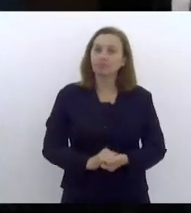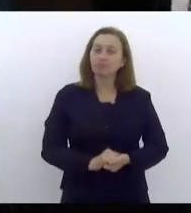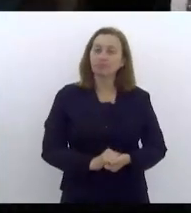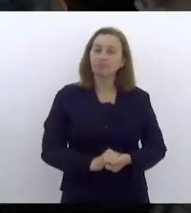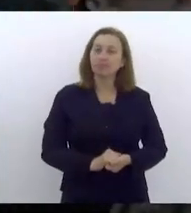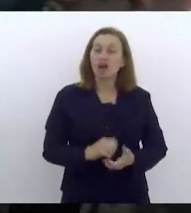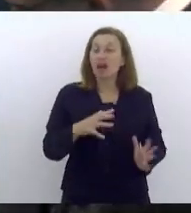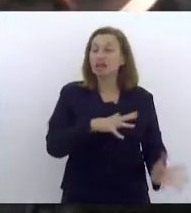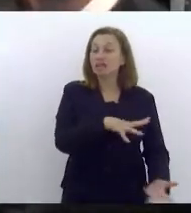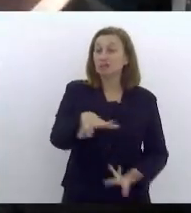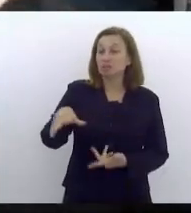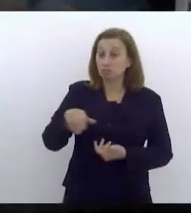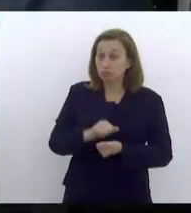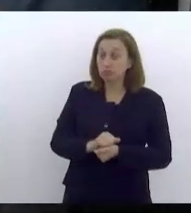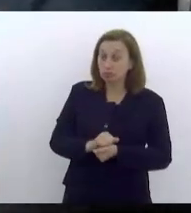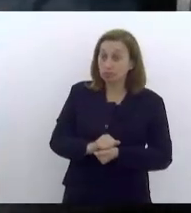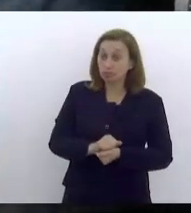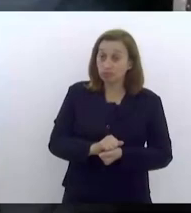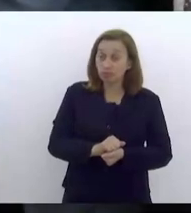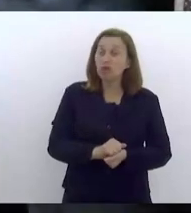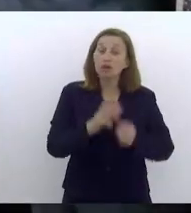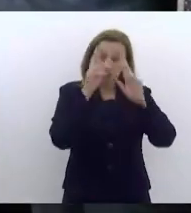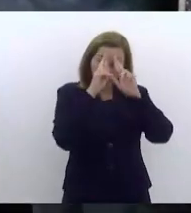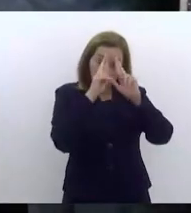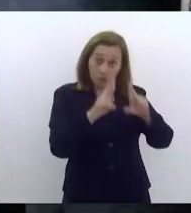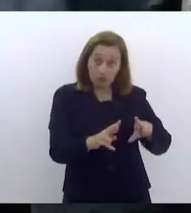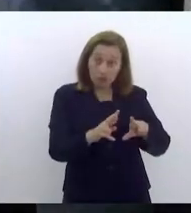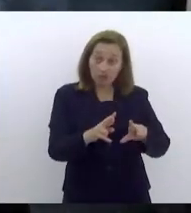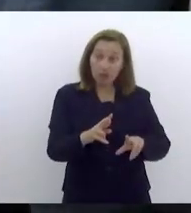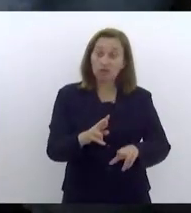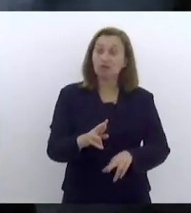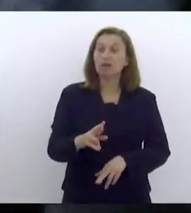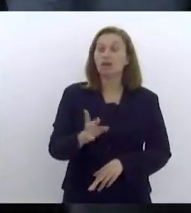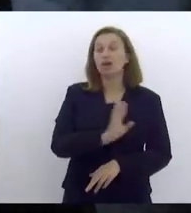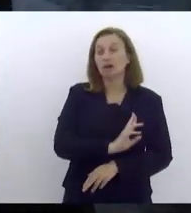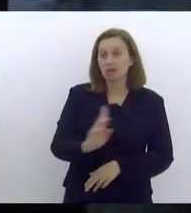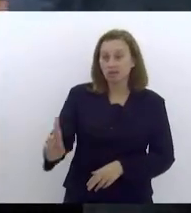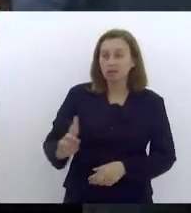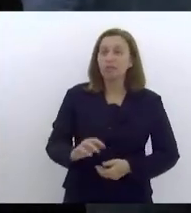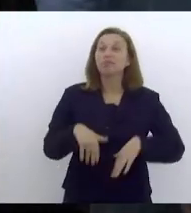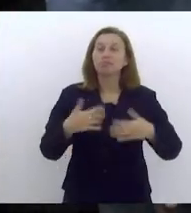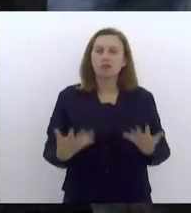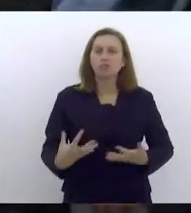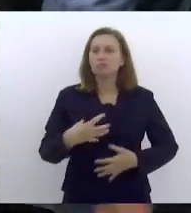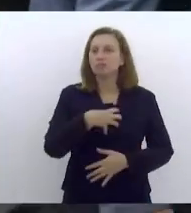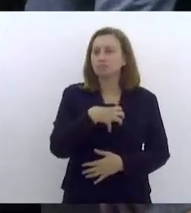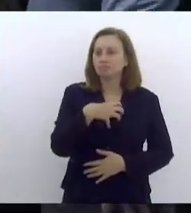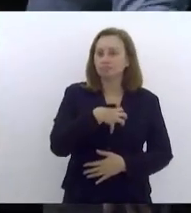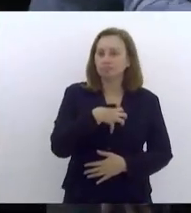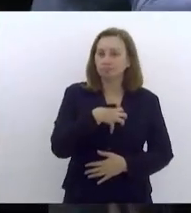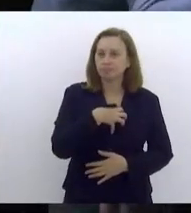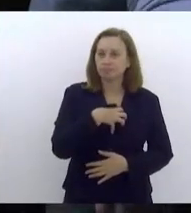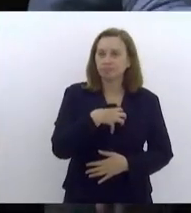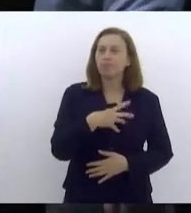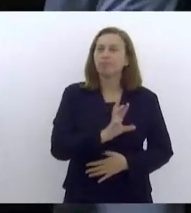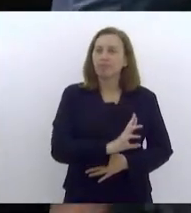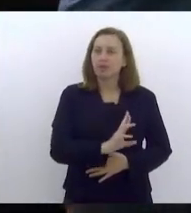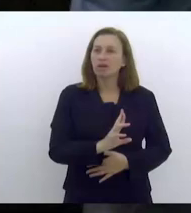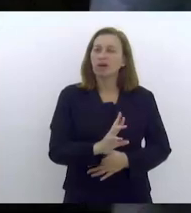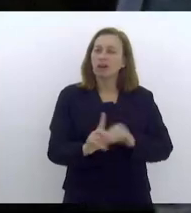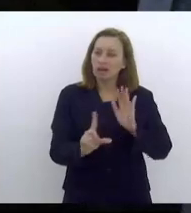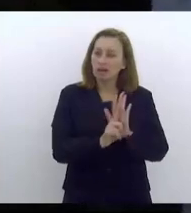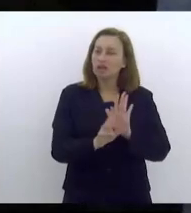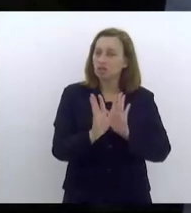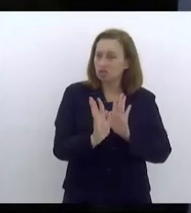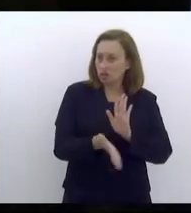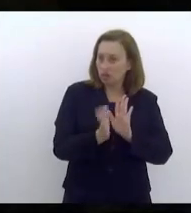mundo terreno e que possa ter respeitado a sua religiosidade. Então, nesse sentido, as leis já vigentes,